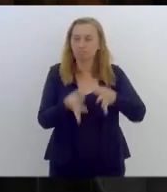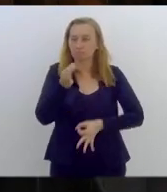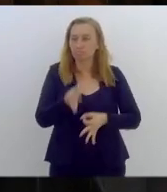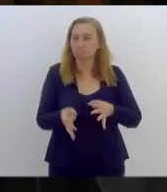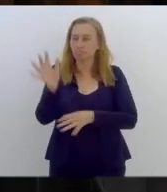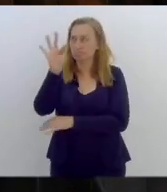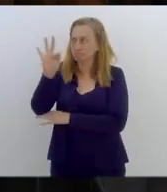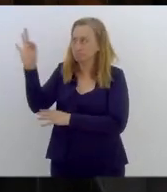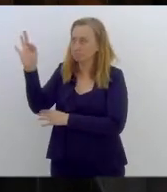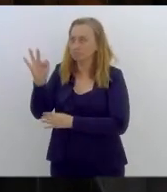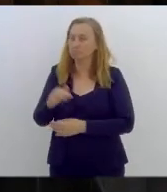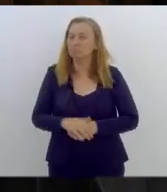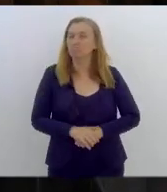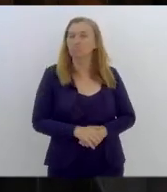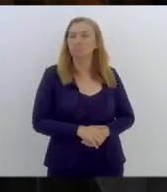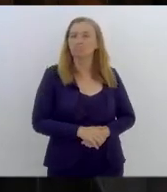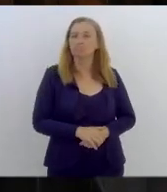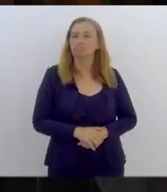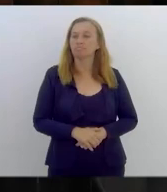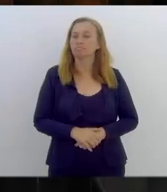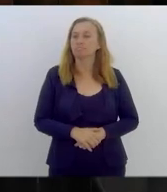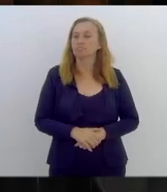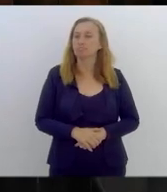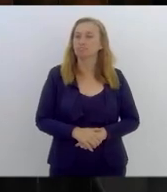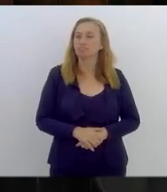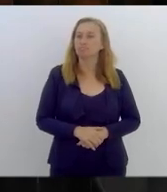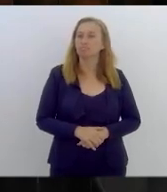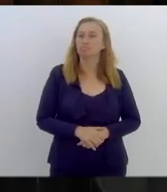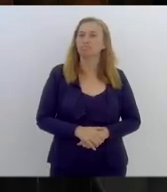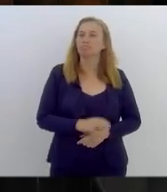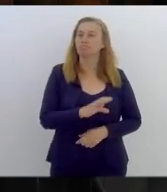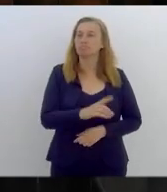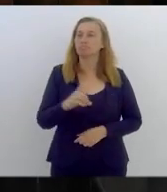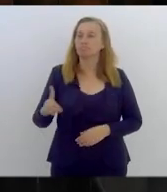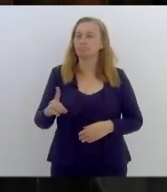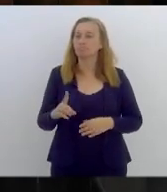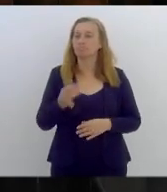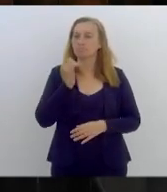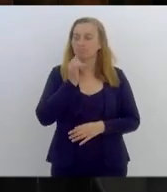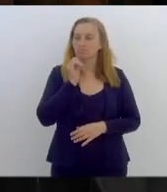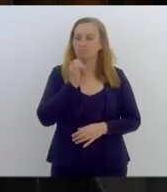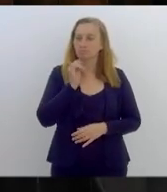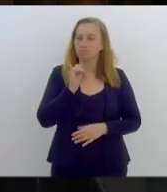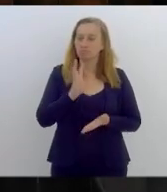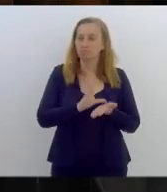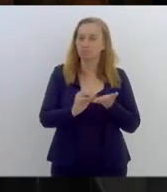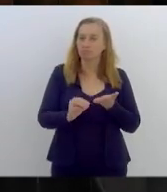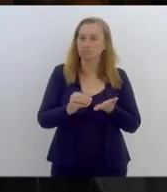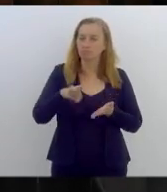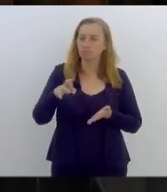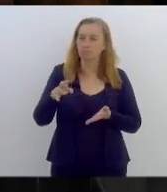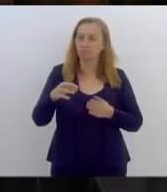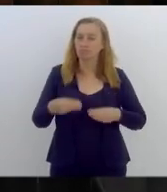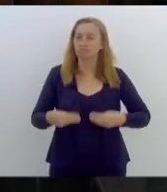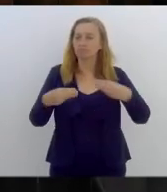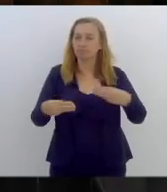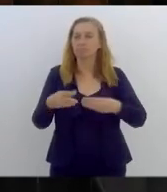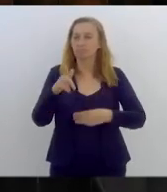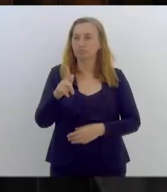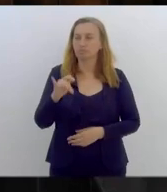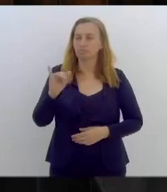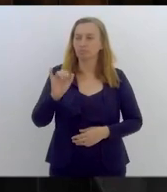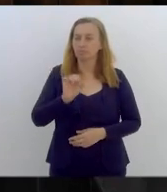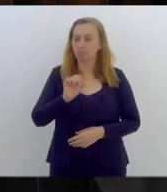sobre a coordenação do relatório da pauta Ministro Gilmar Mendes e nós